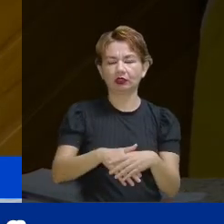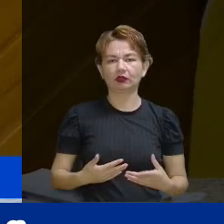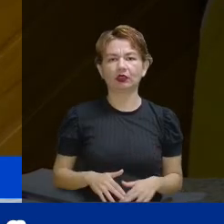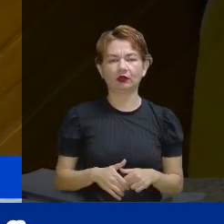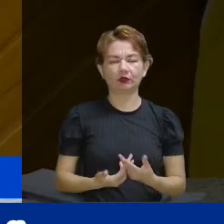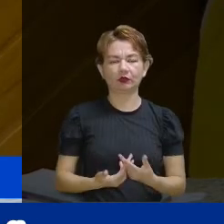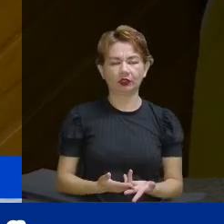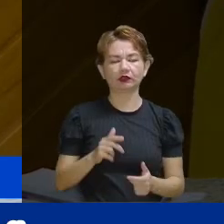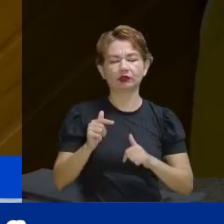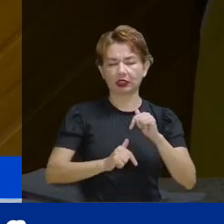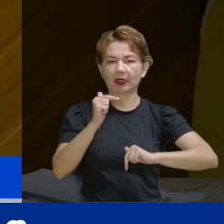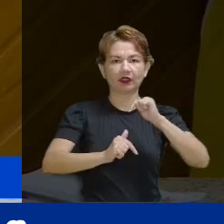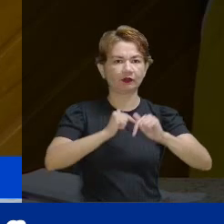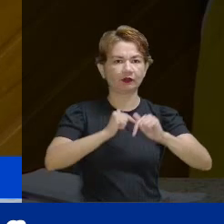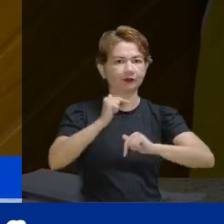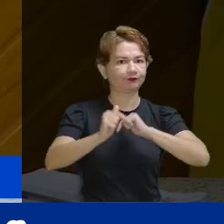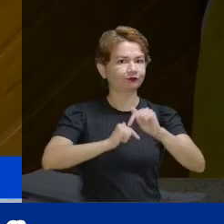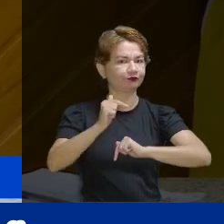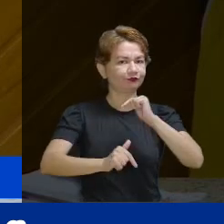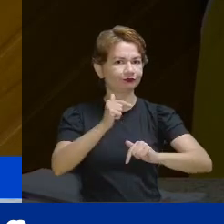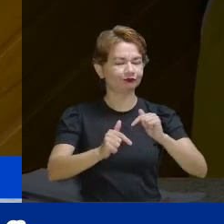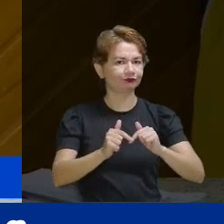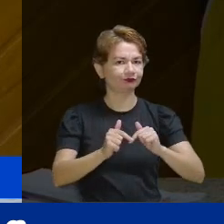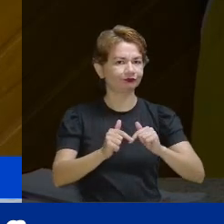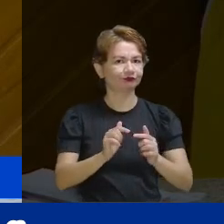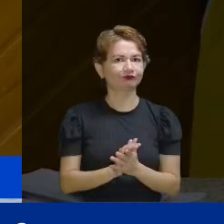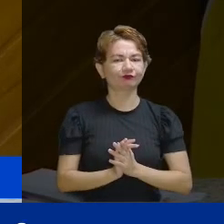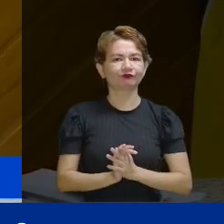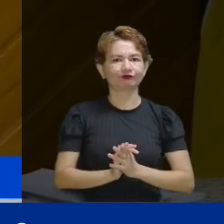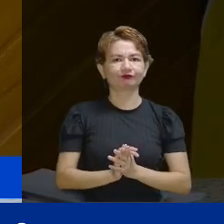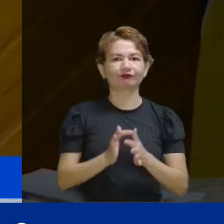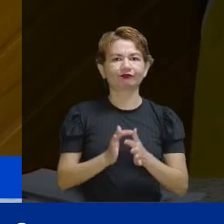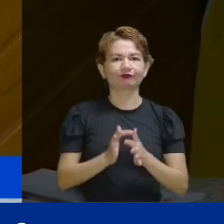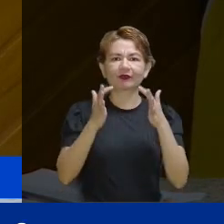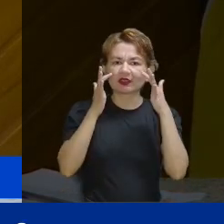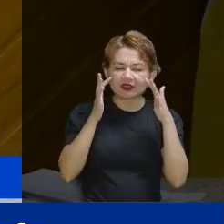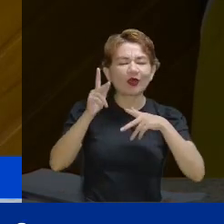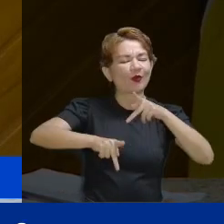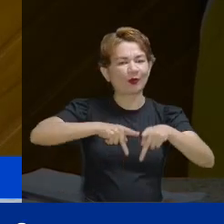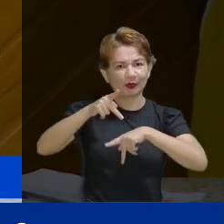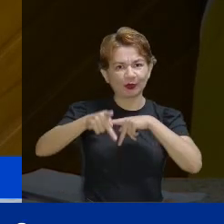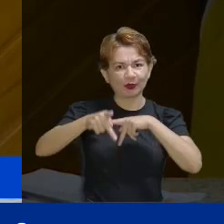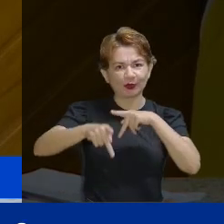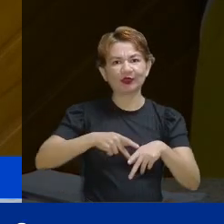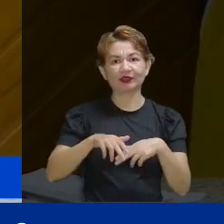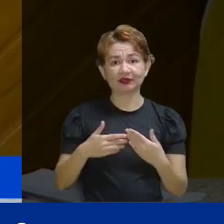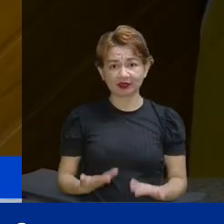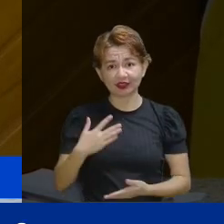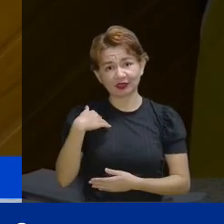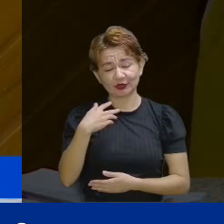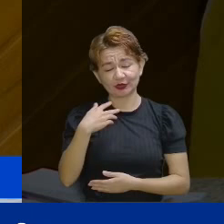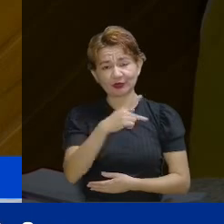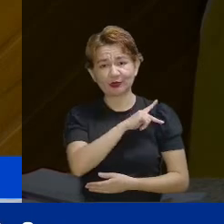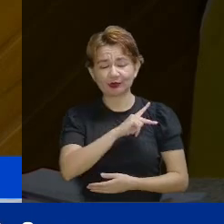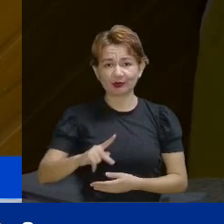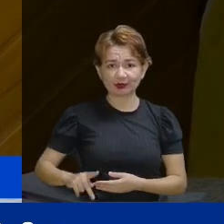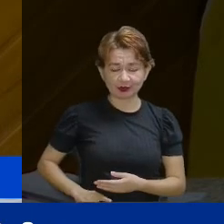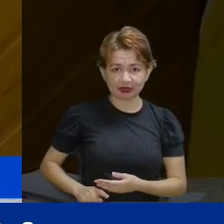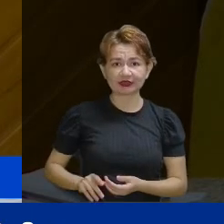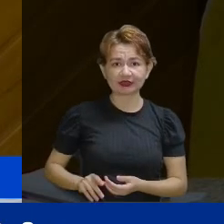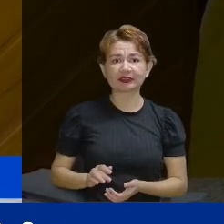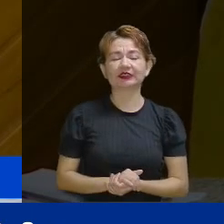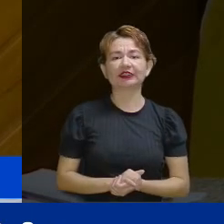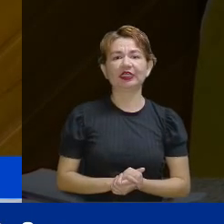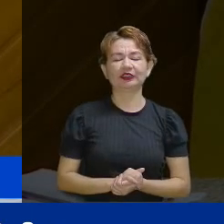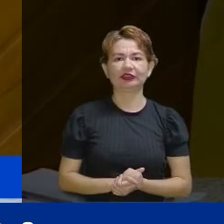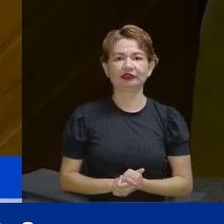Eleitoral tem feito esse papel de atendimento à população. Então, aqui eu quero, na condição de presidente em